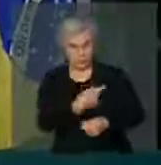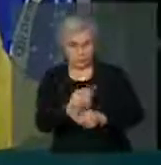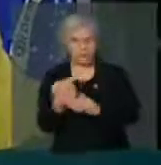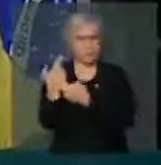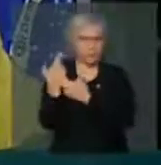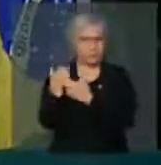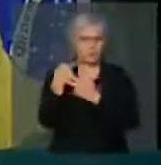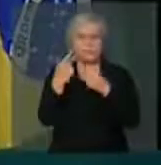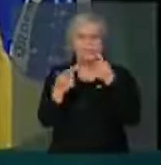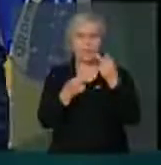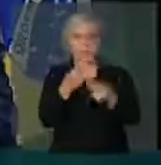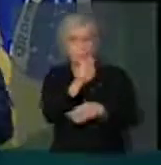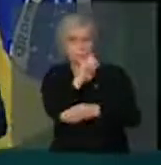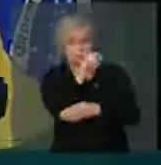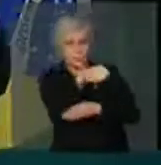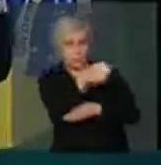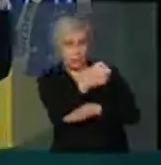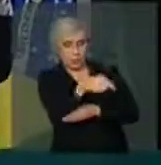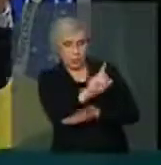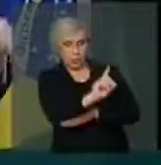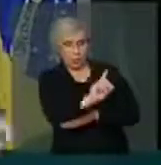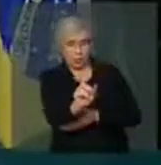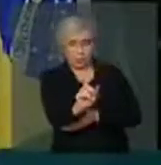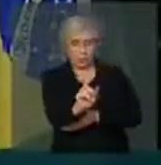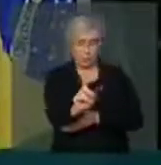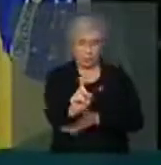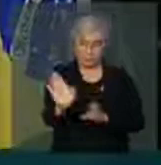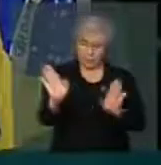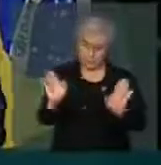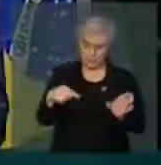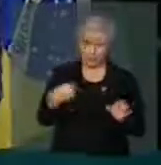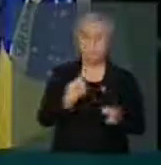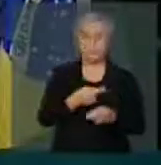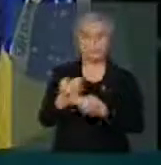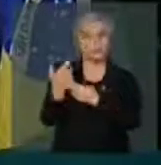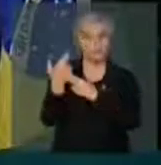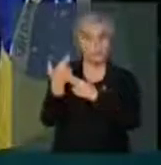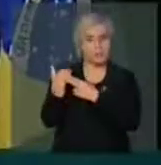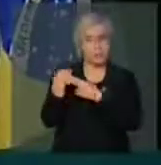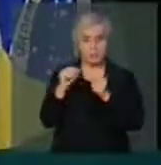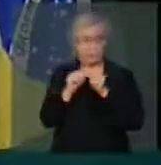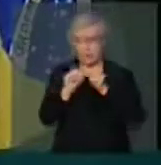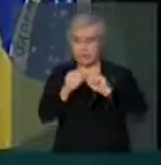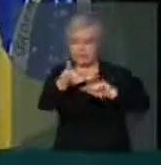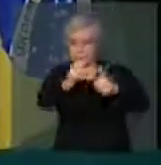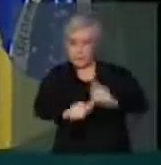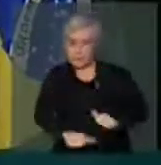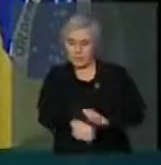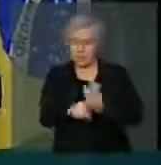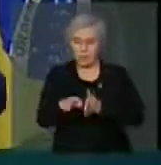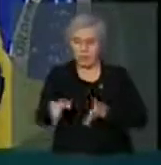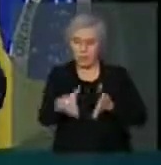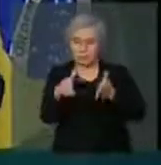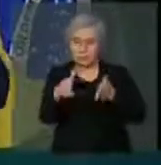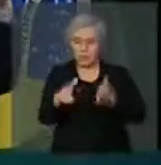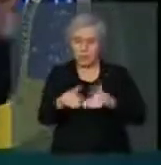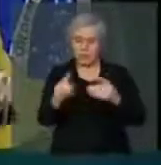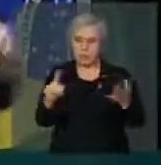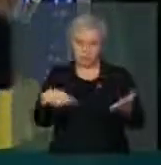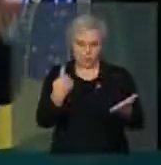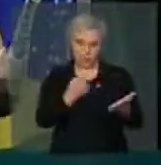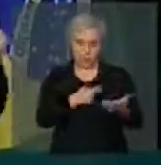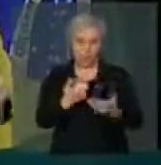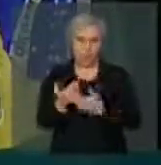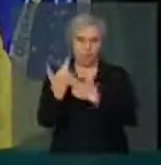responsabilidade dizer o sim ou não. É nossa responsabilidade fazer correções de rumos, mas não é a